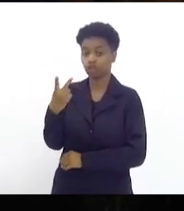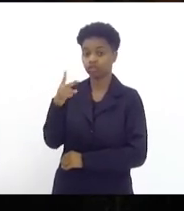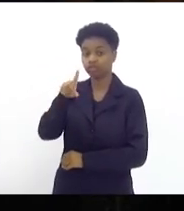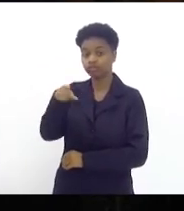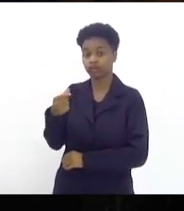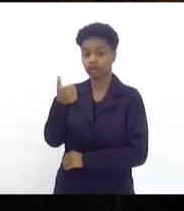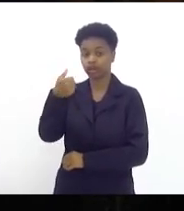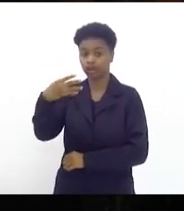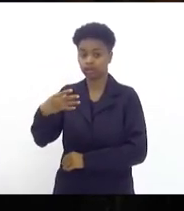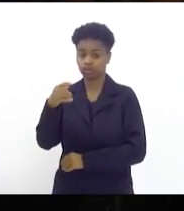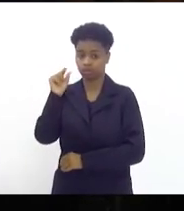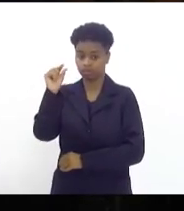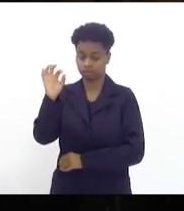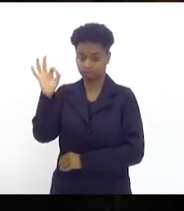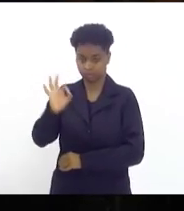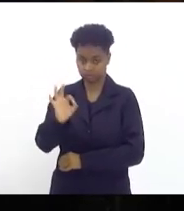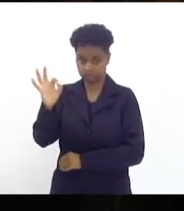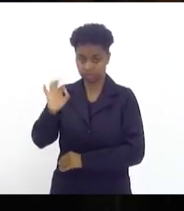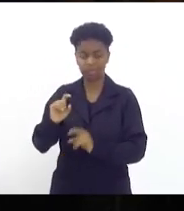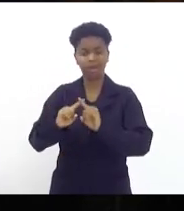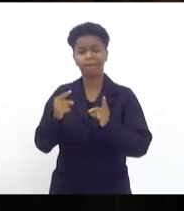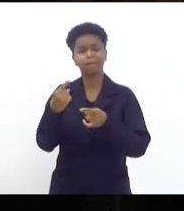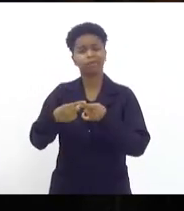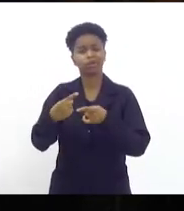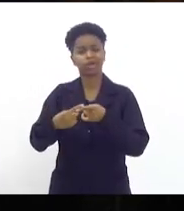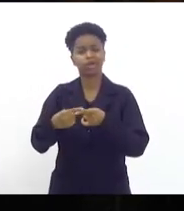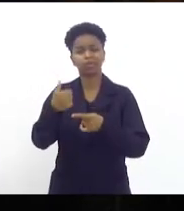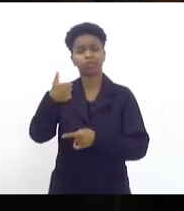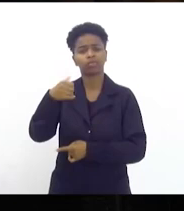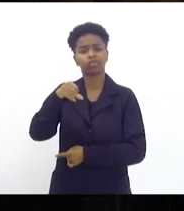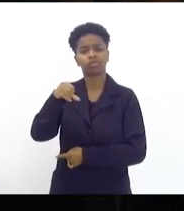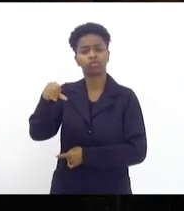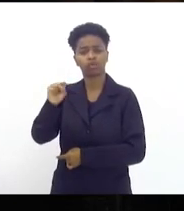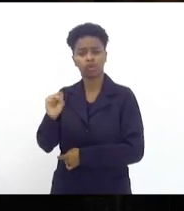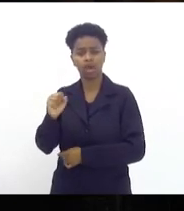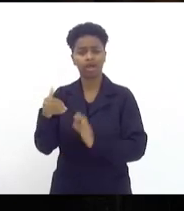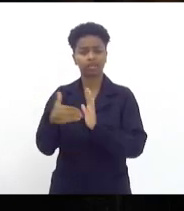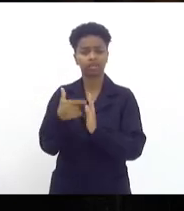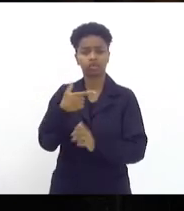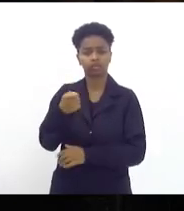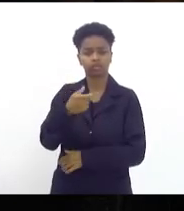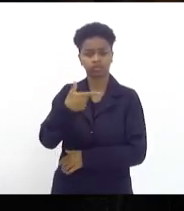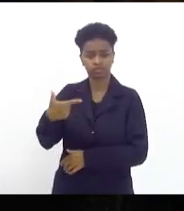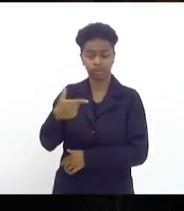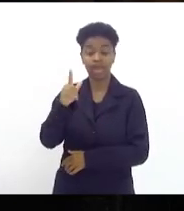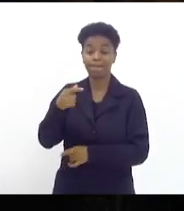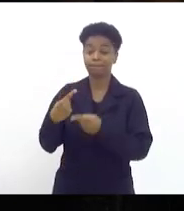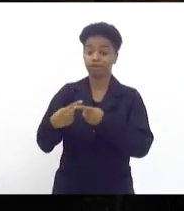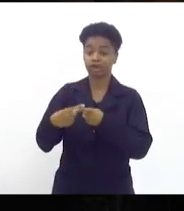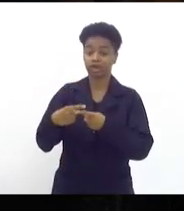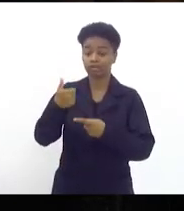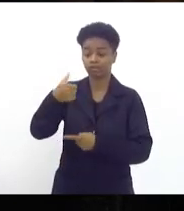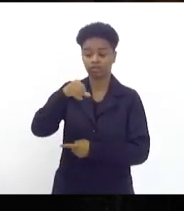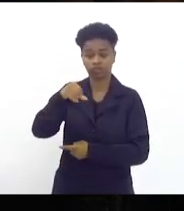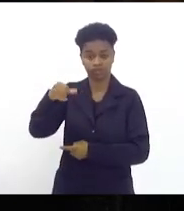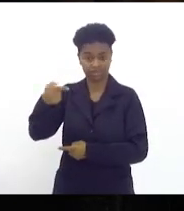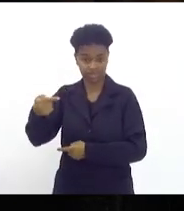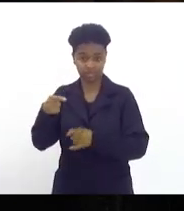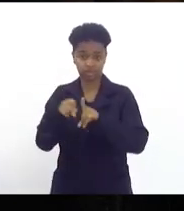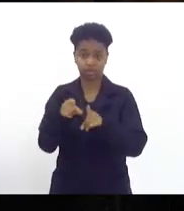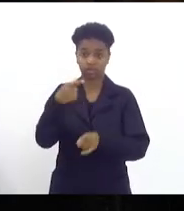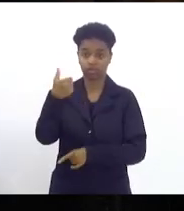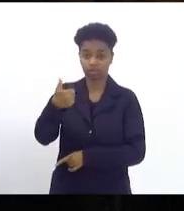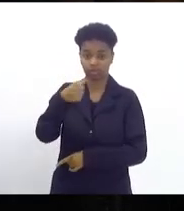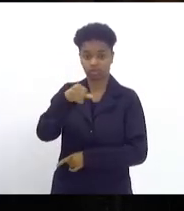E por que 98 2022 que 97 98 foi o ano que teve a renegociação das